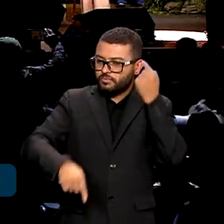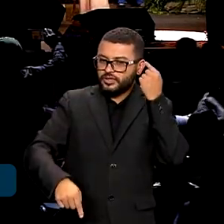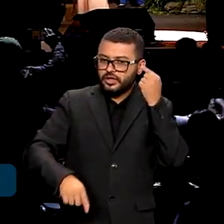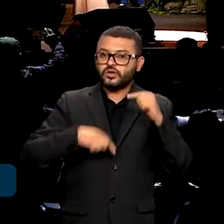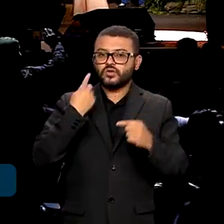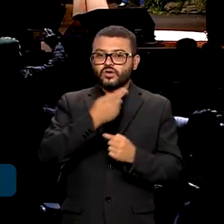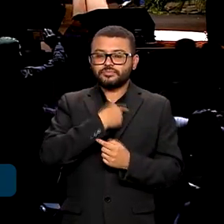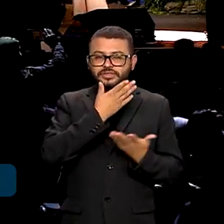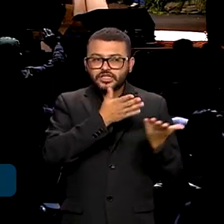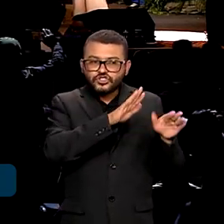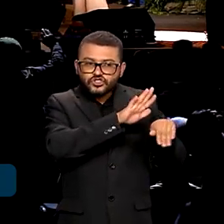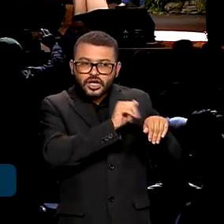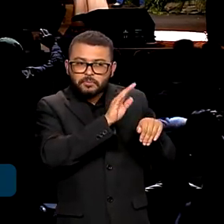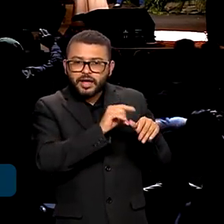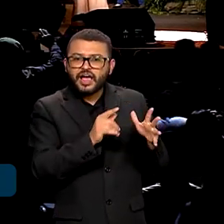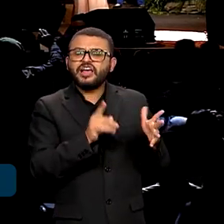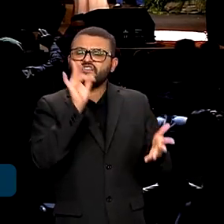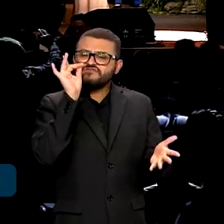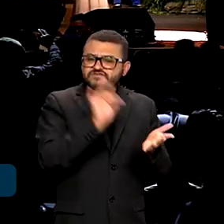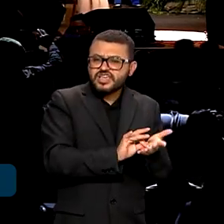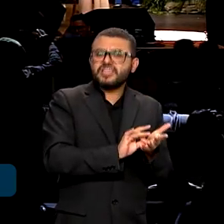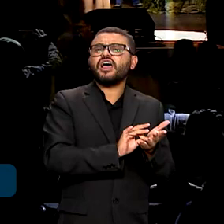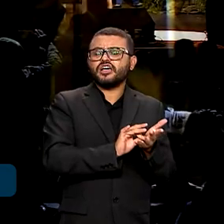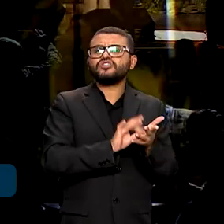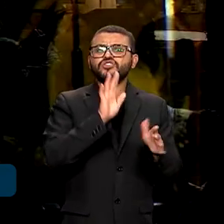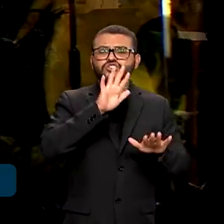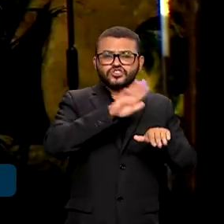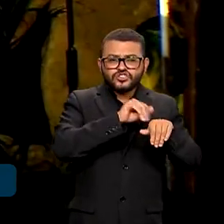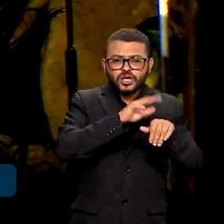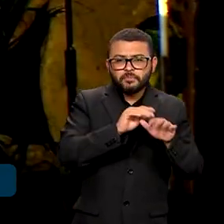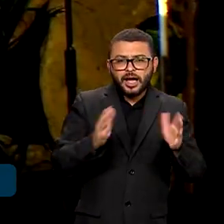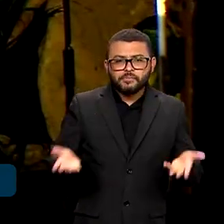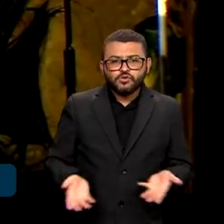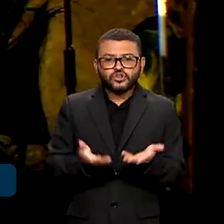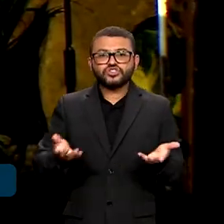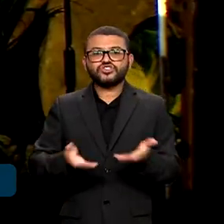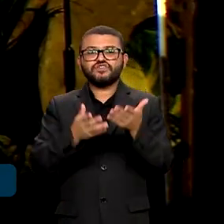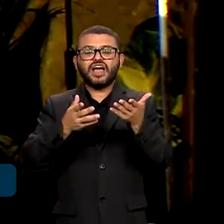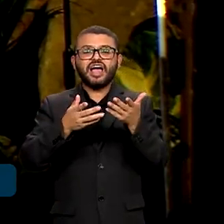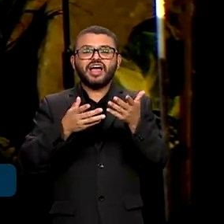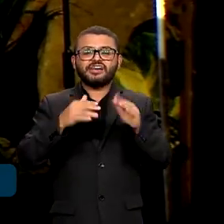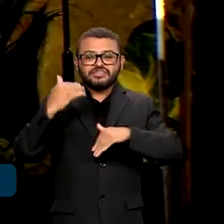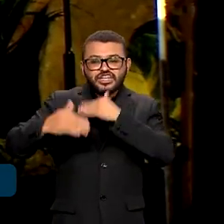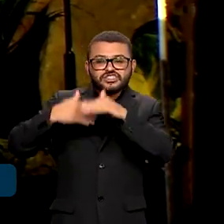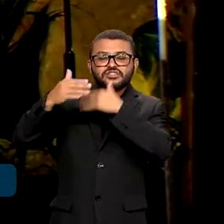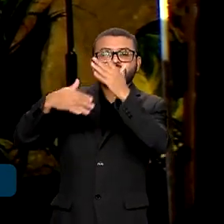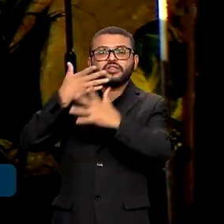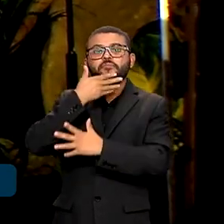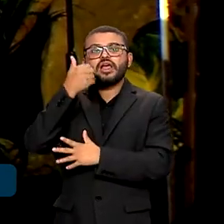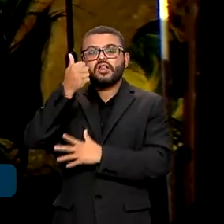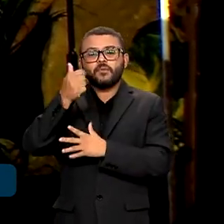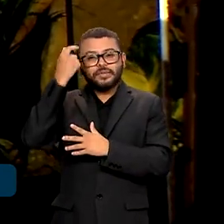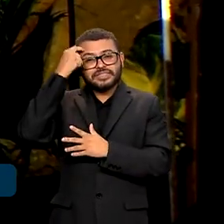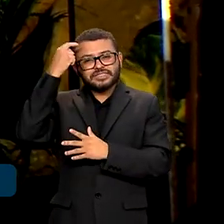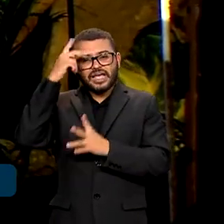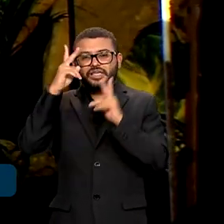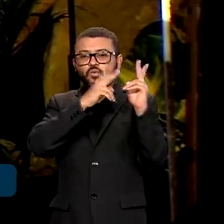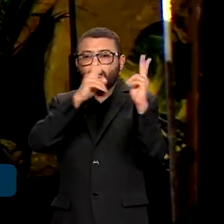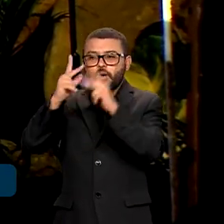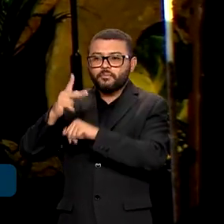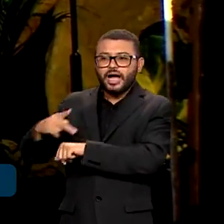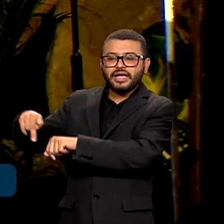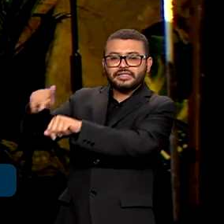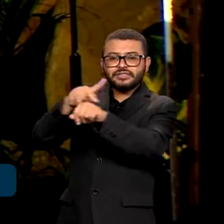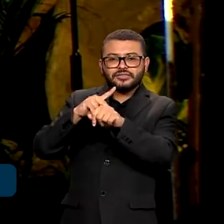uma invocação para que qualquer modelo de desenvolvimento que seja pensado pelos nossos